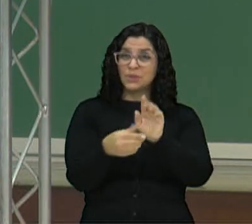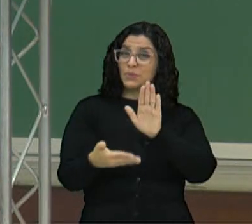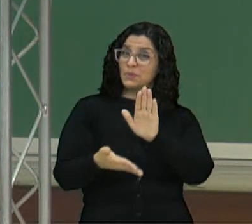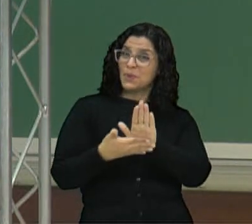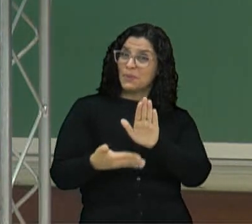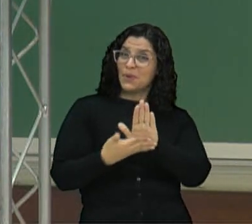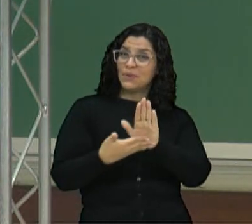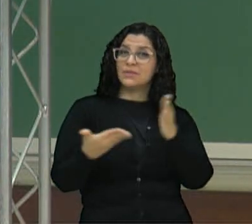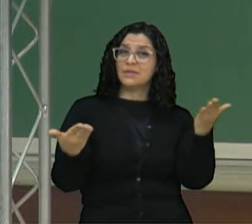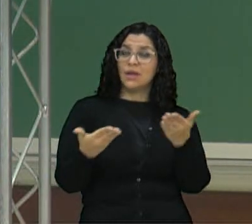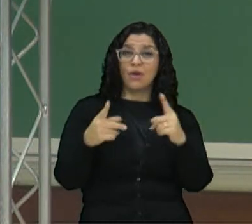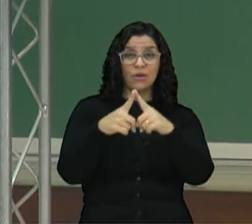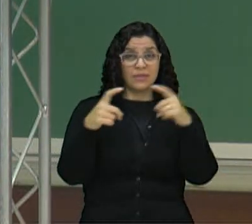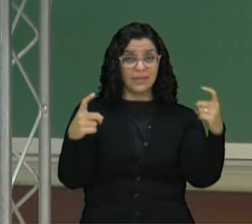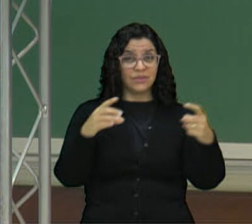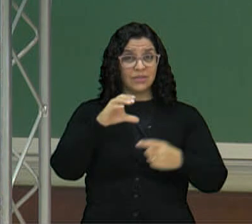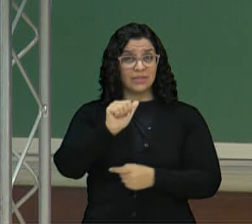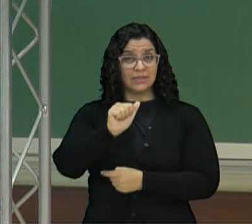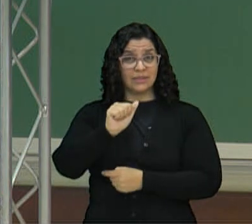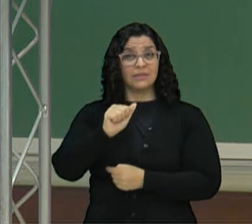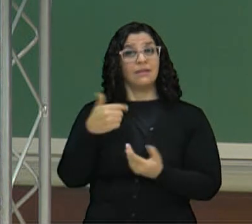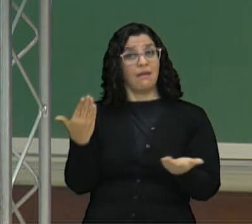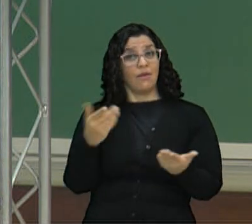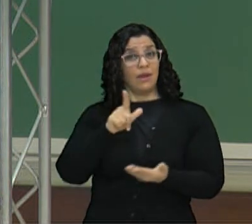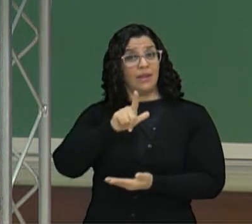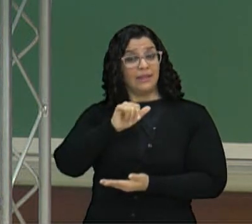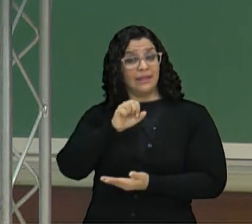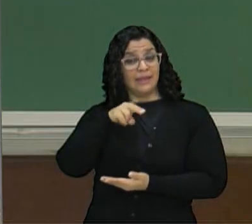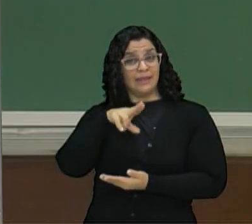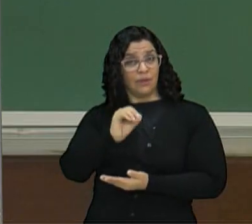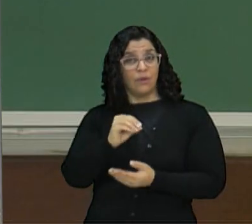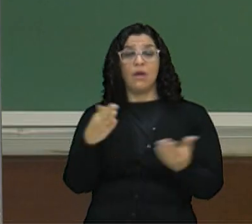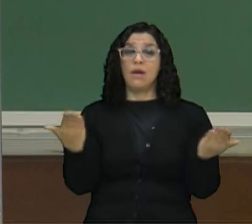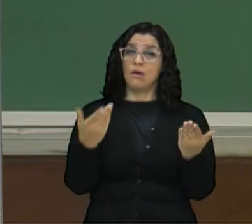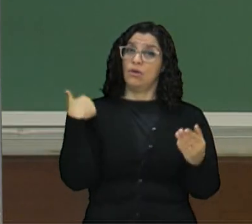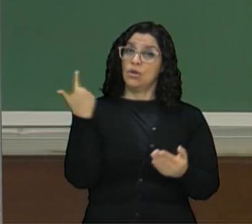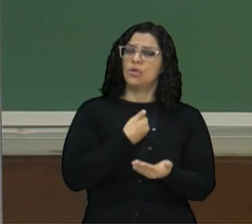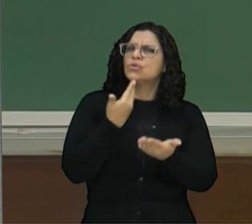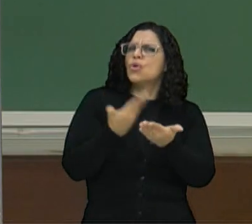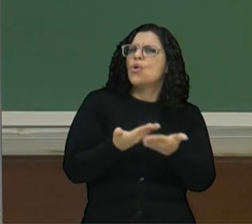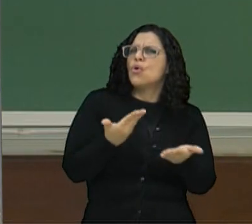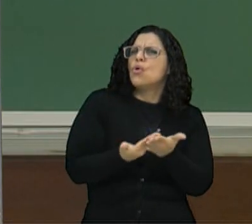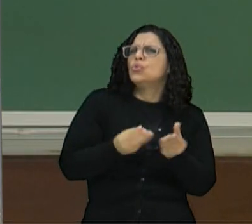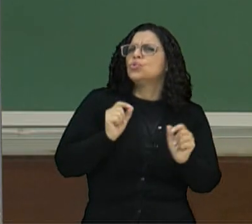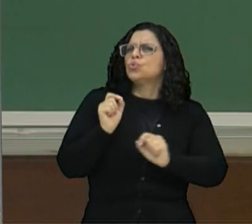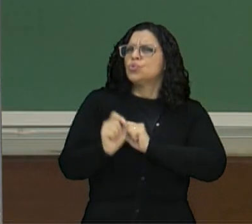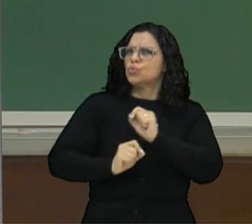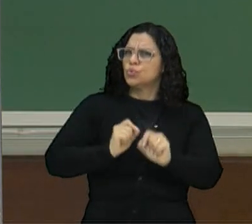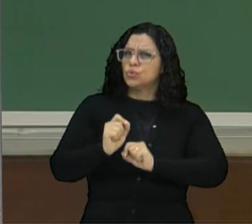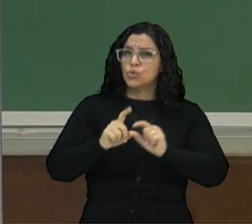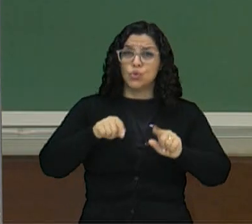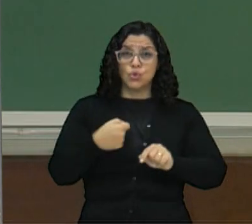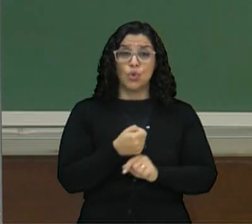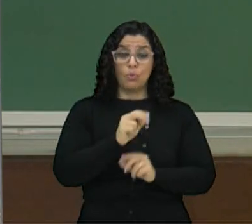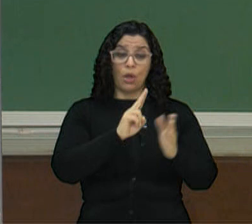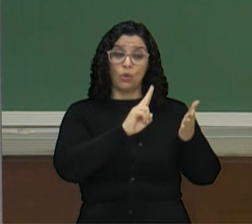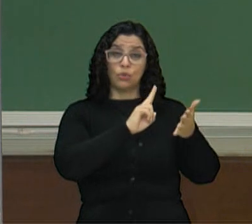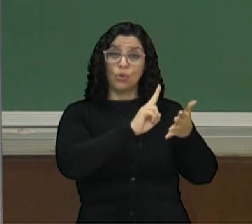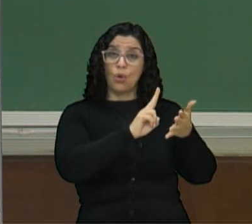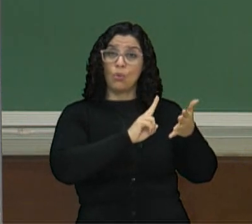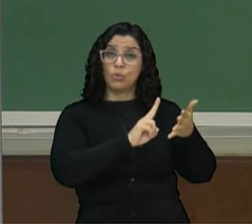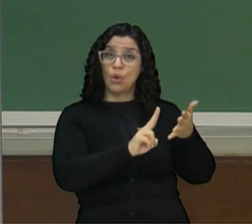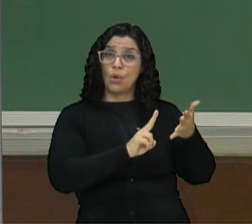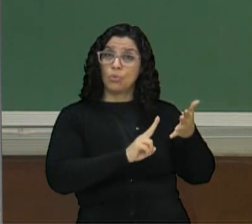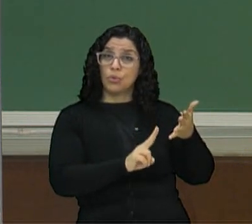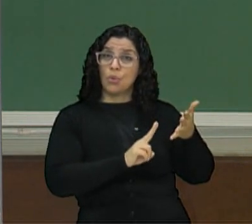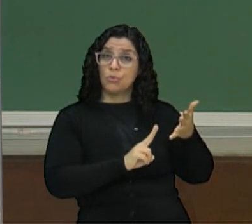pelo nosso cientista Linneu. Na aula de hoje, pessoal, a gente vai falar um pouquinho sobre a nomenclatura